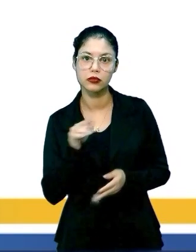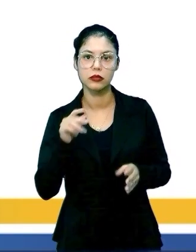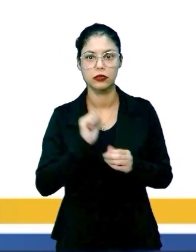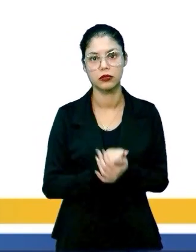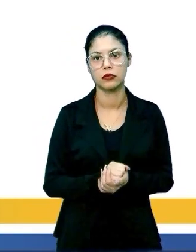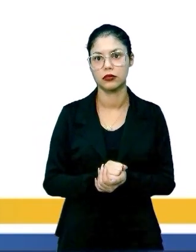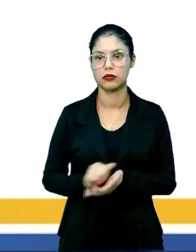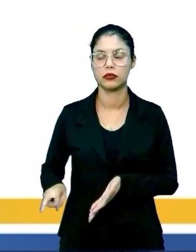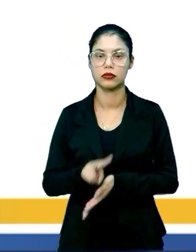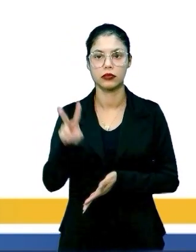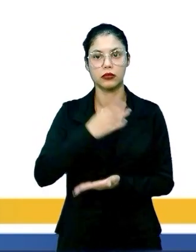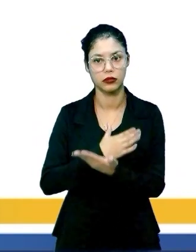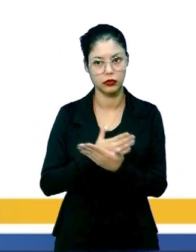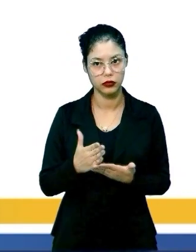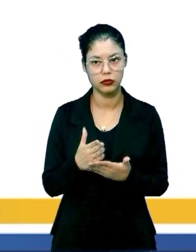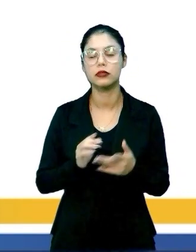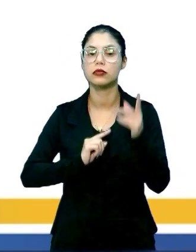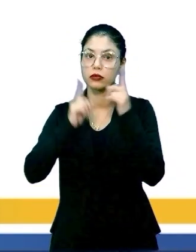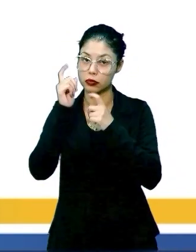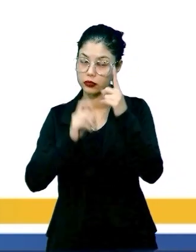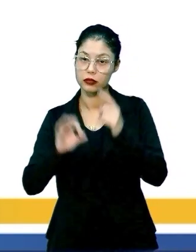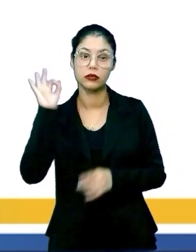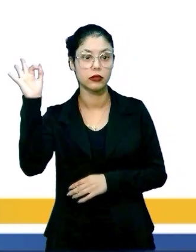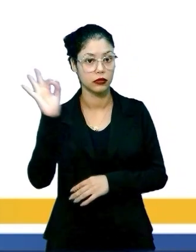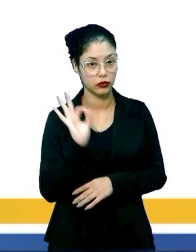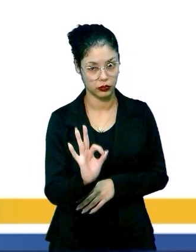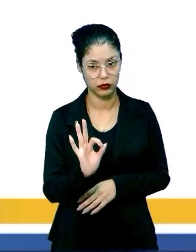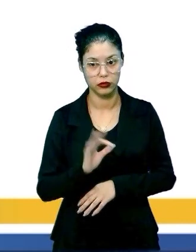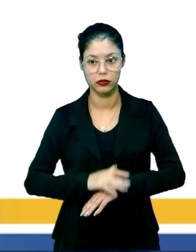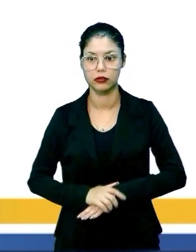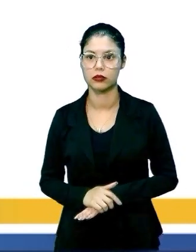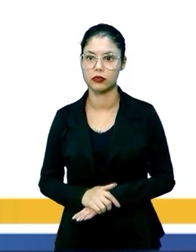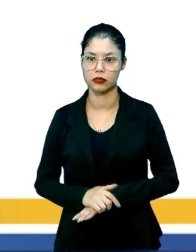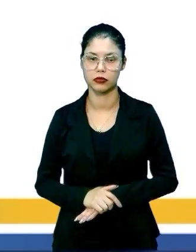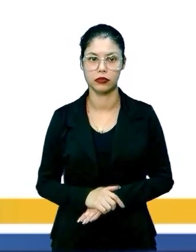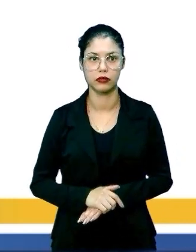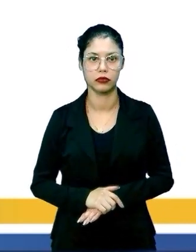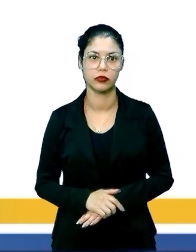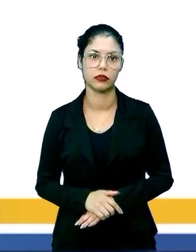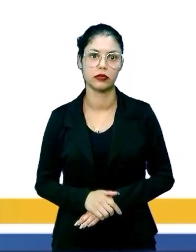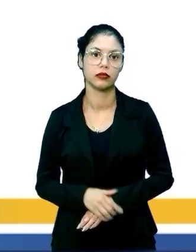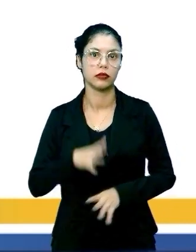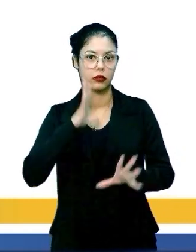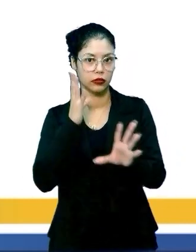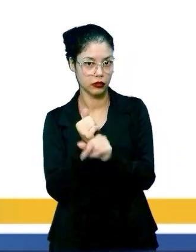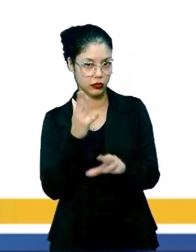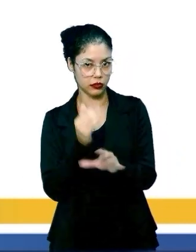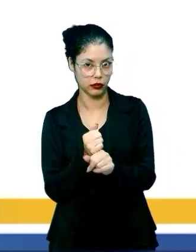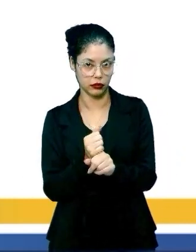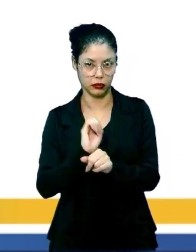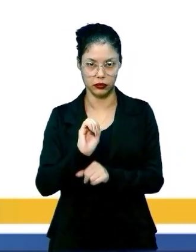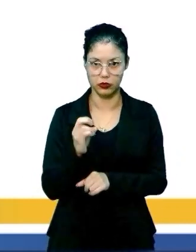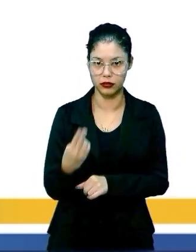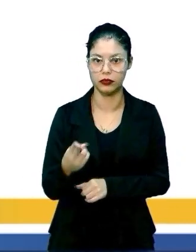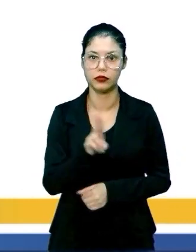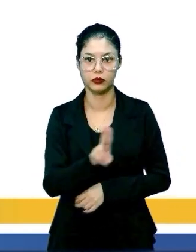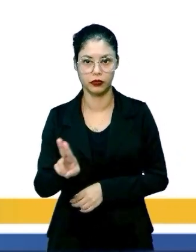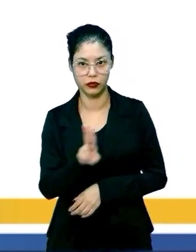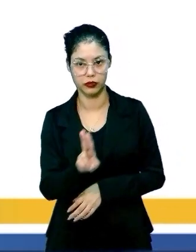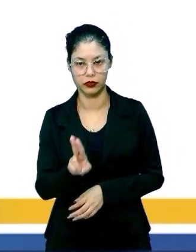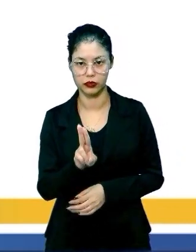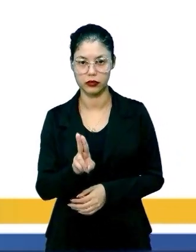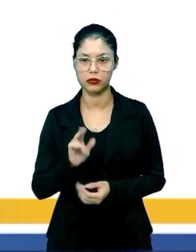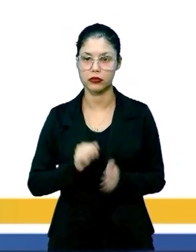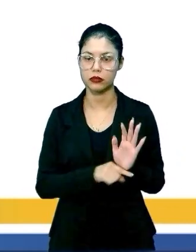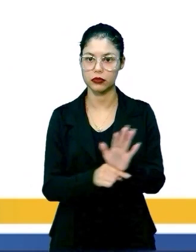correção calculada sobre um valor inicial expressa em porcentagem. Trata-se de um acréscimo que,